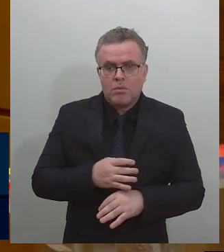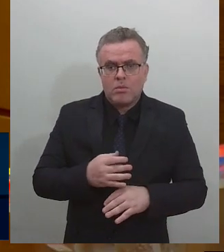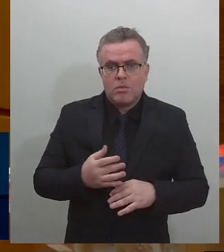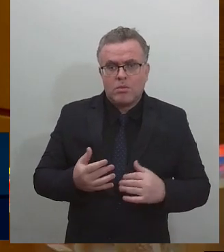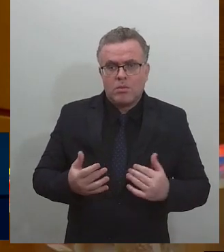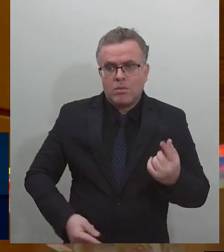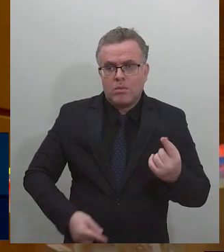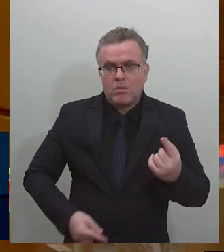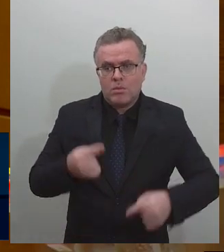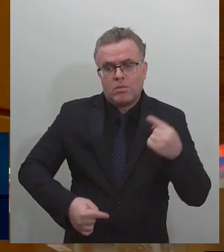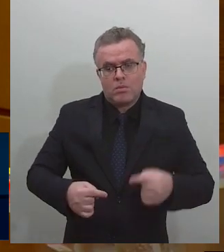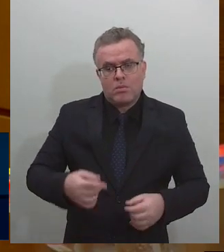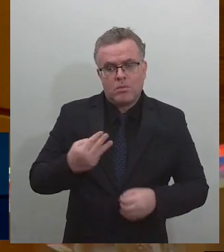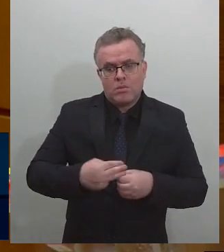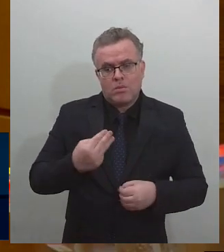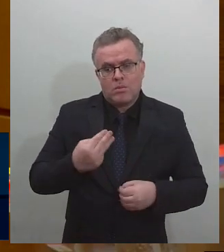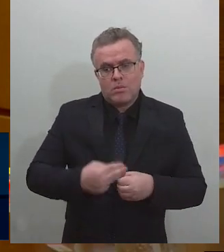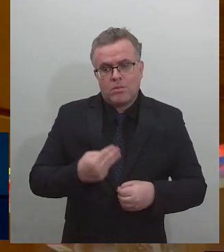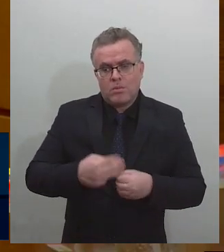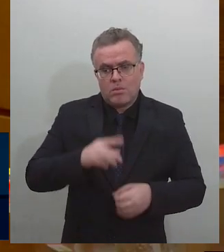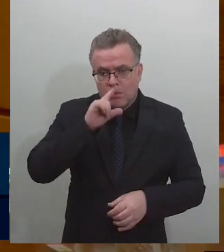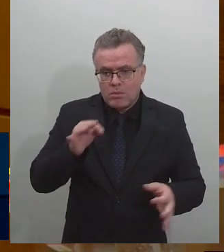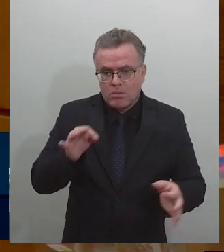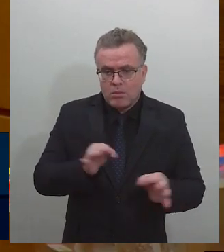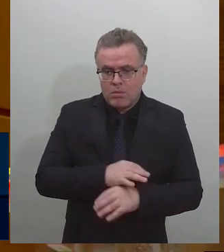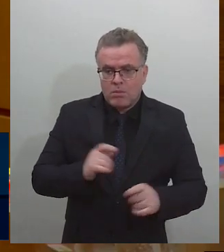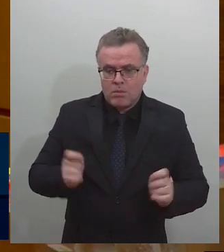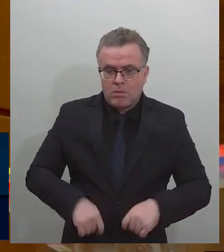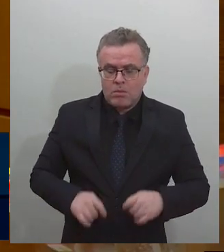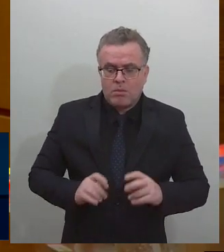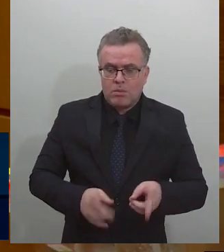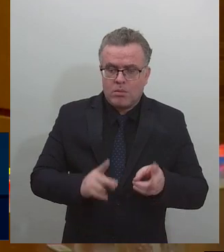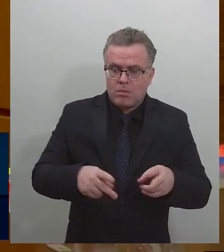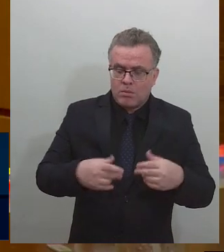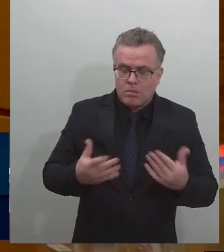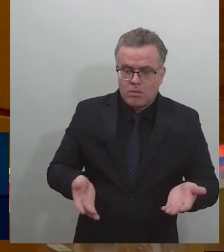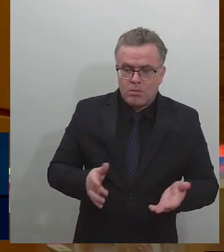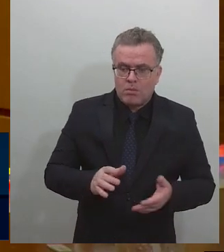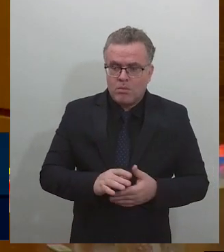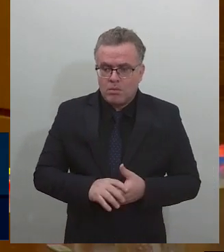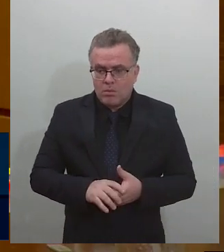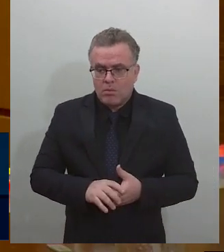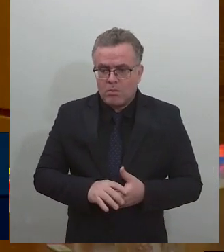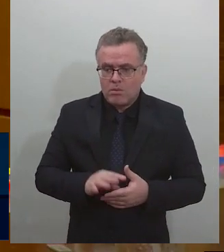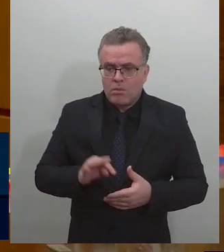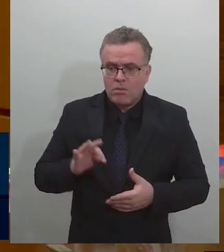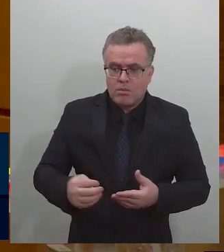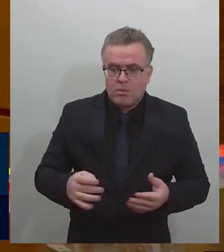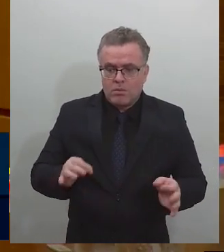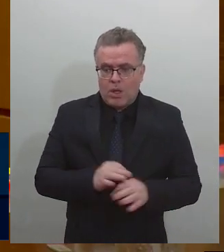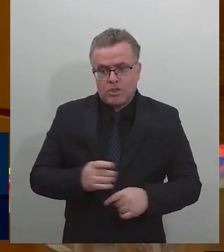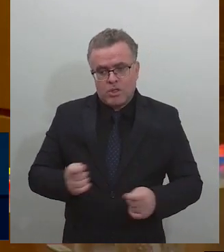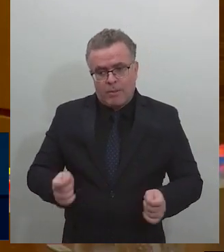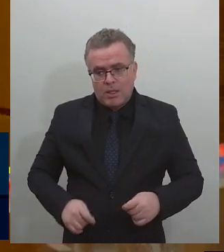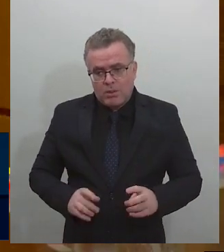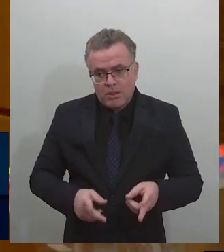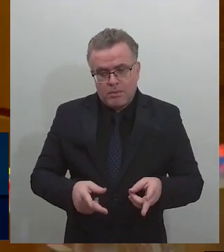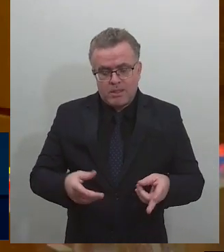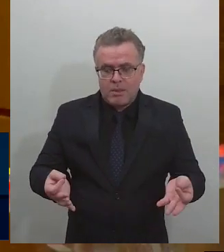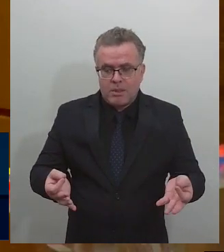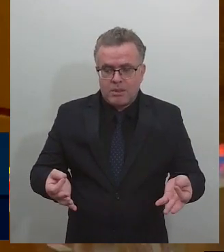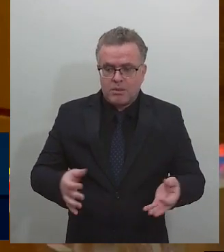O debate interno ainda segue, nada está definido, mas fiquei feliz de ver a